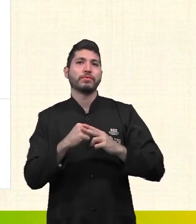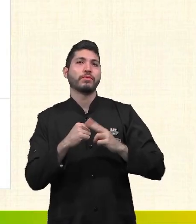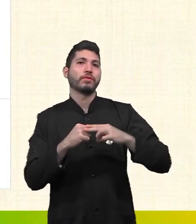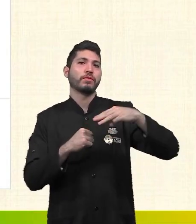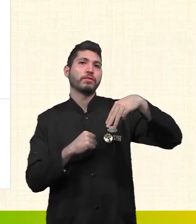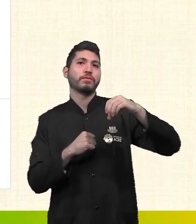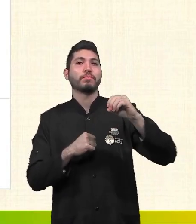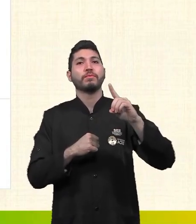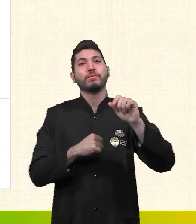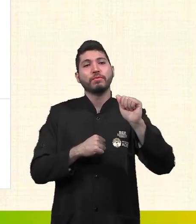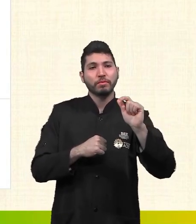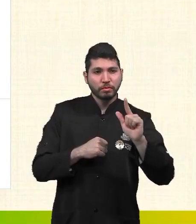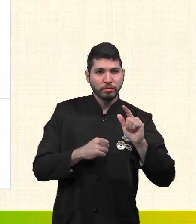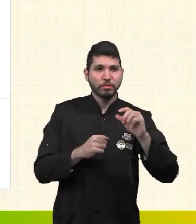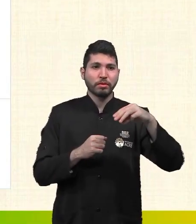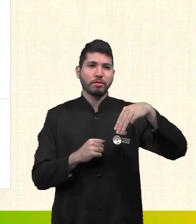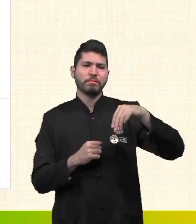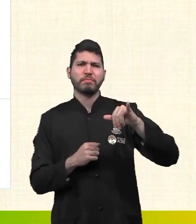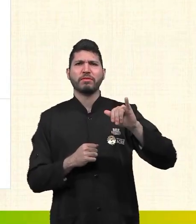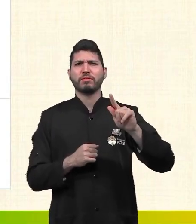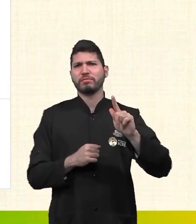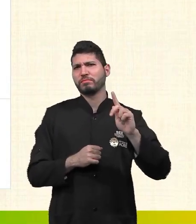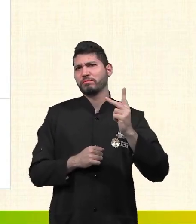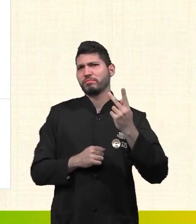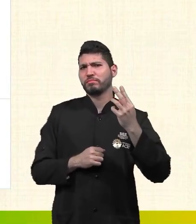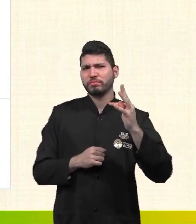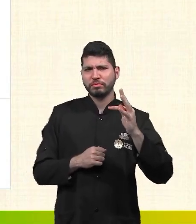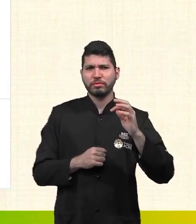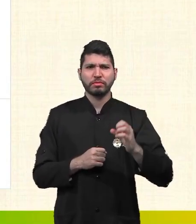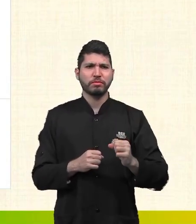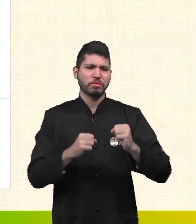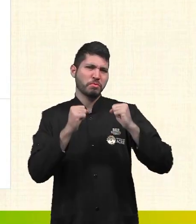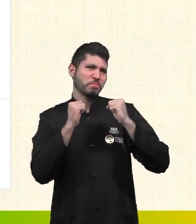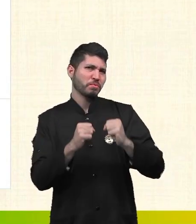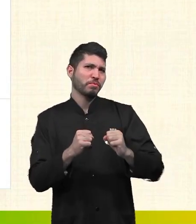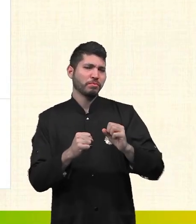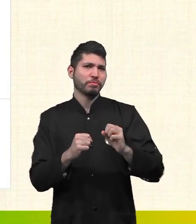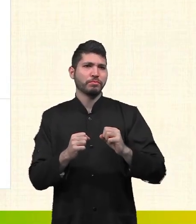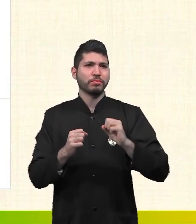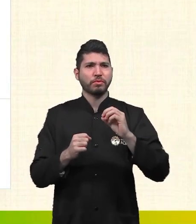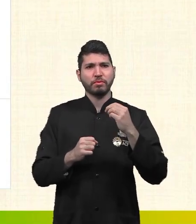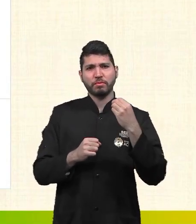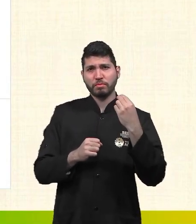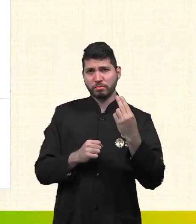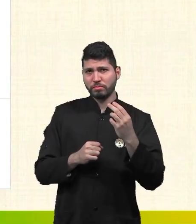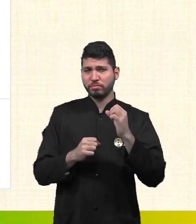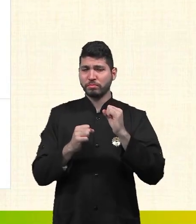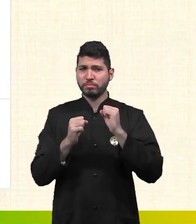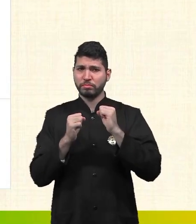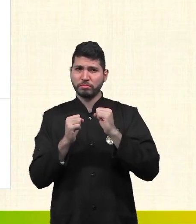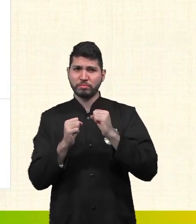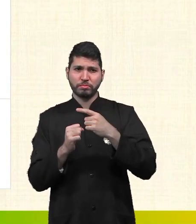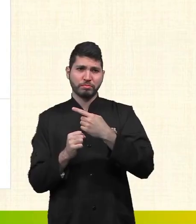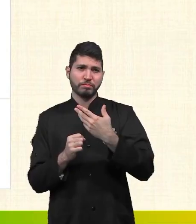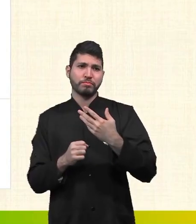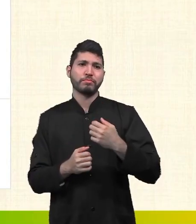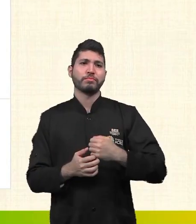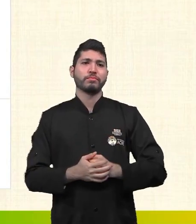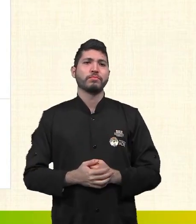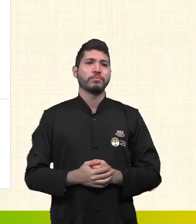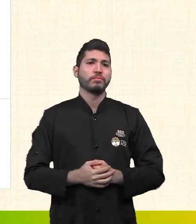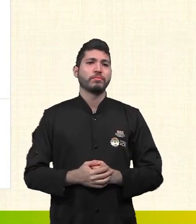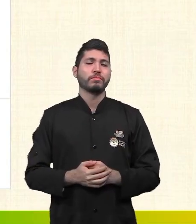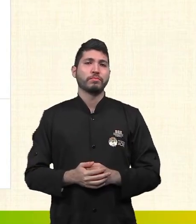que significa pode ou poderia, tem o mesmo significado do primeiro, porém ele